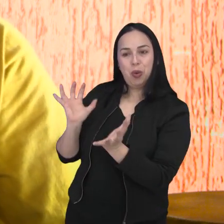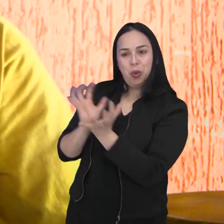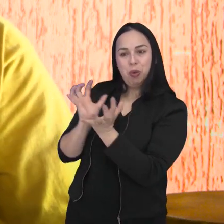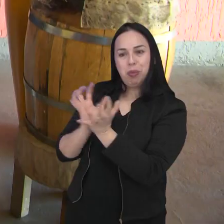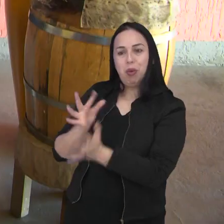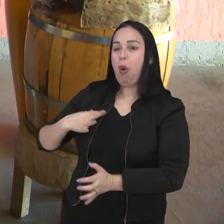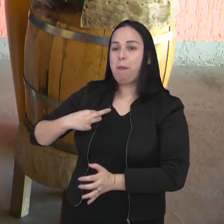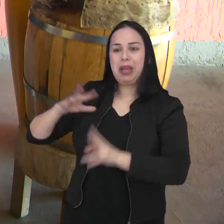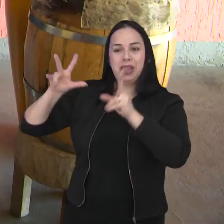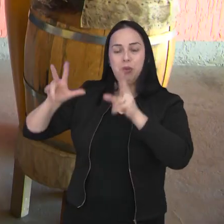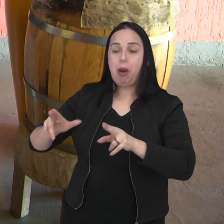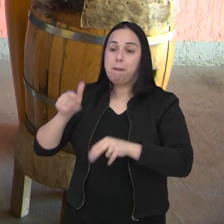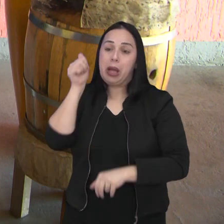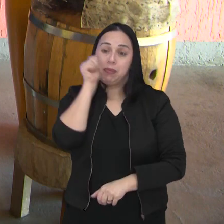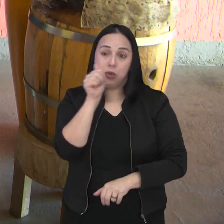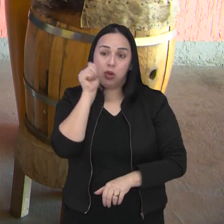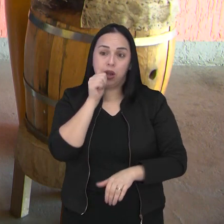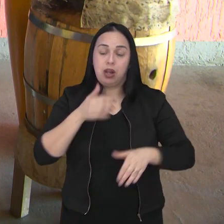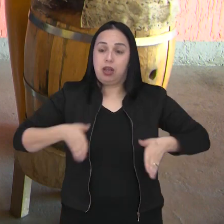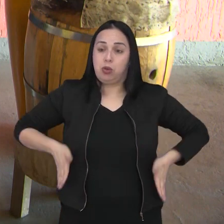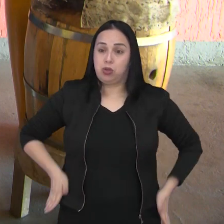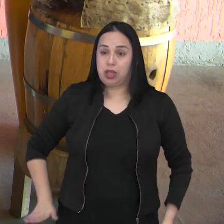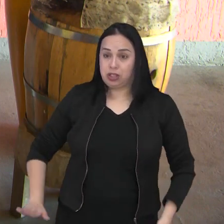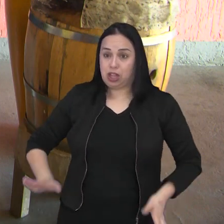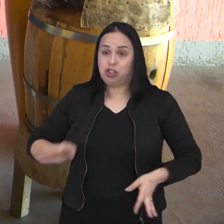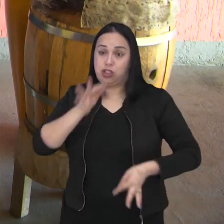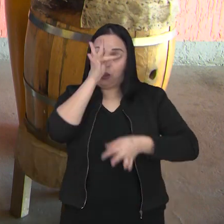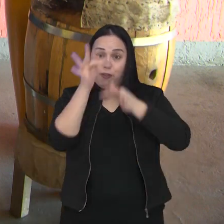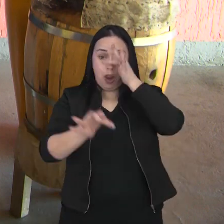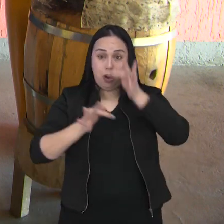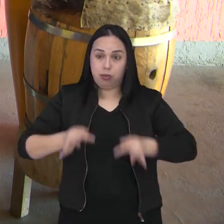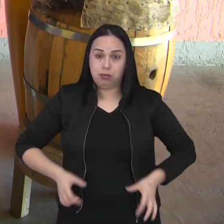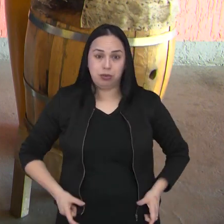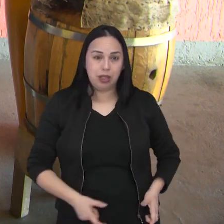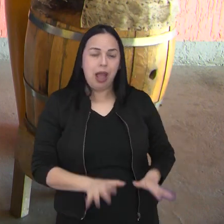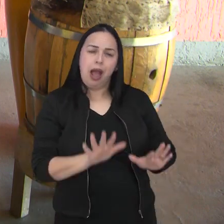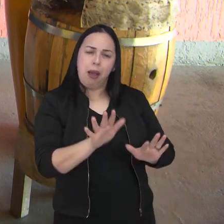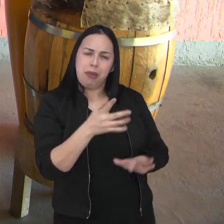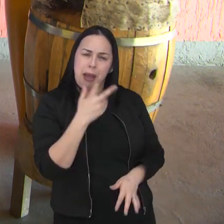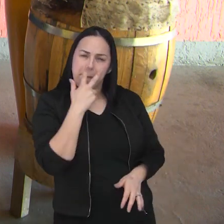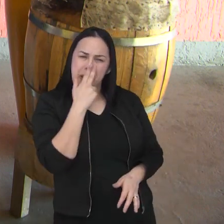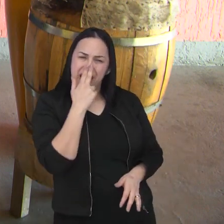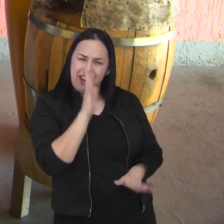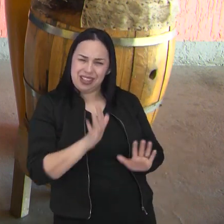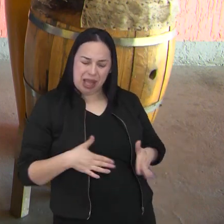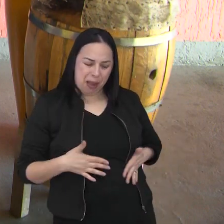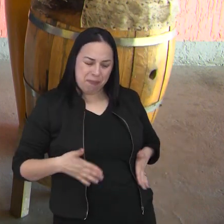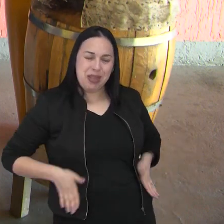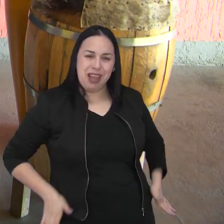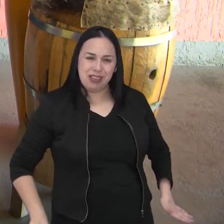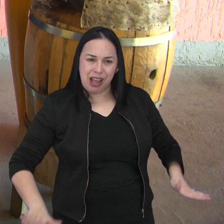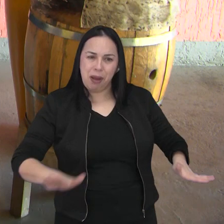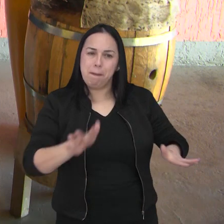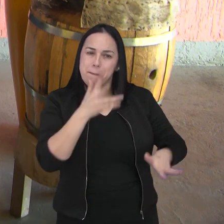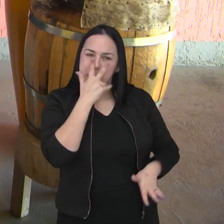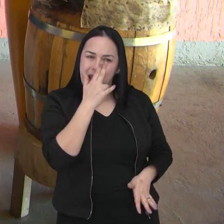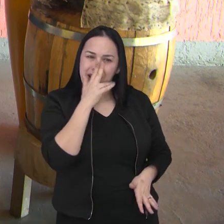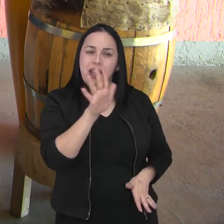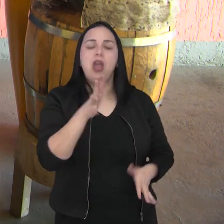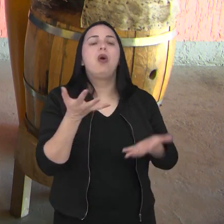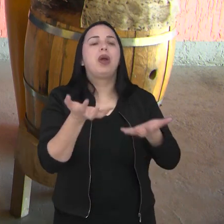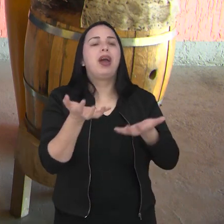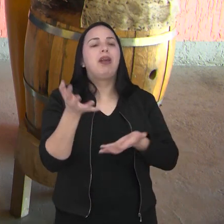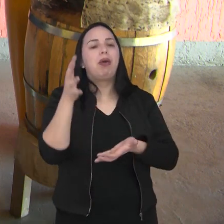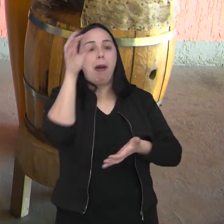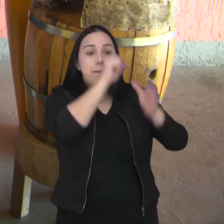figurino. Mas as mulheres usam saia de chita, né? A minha é quase, eu vim de saia, porque eu também quero dançar o jongo. Até o